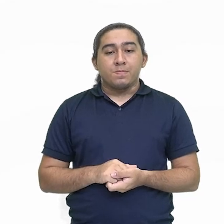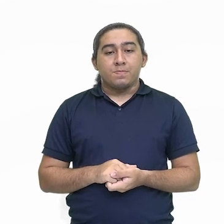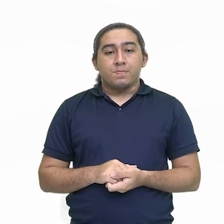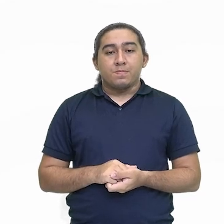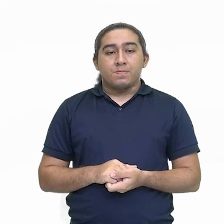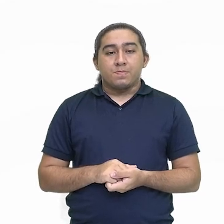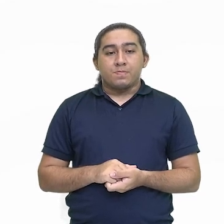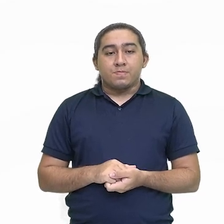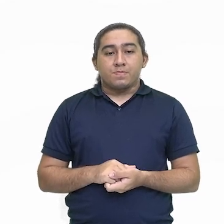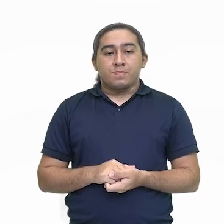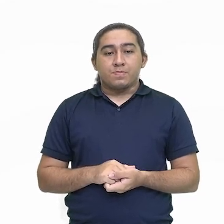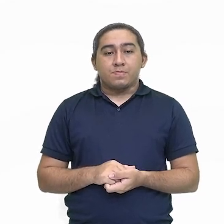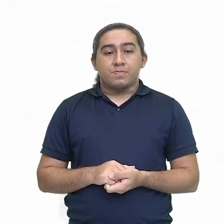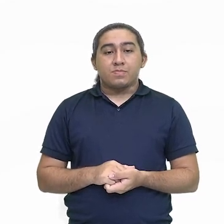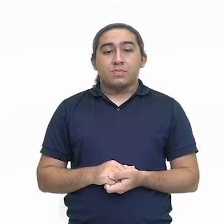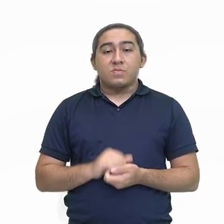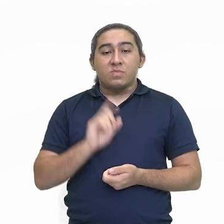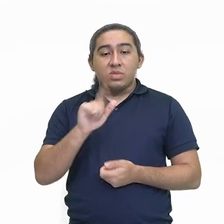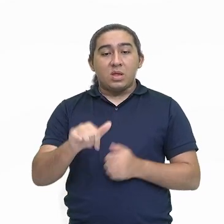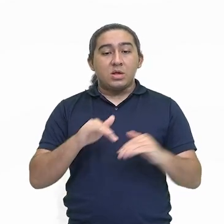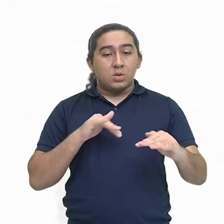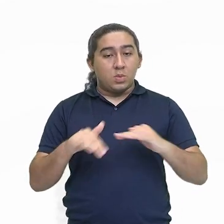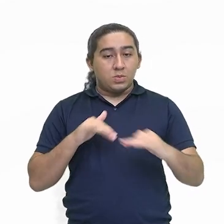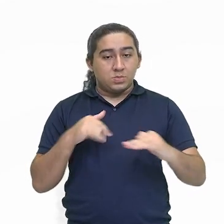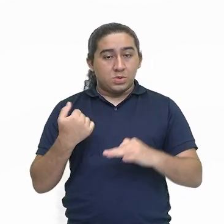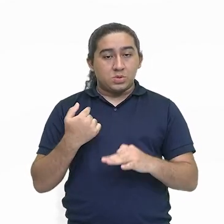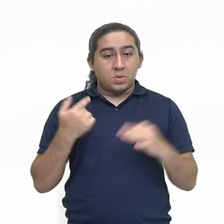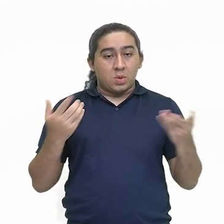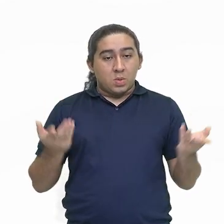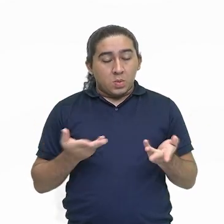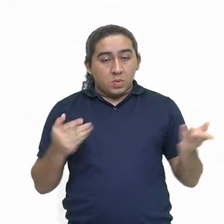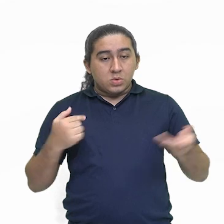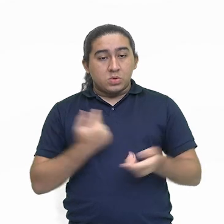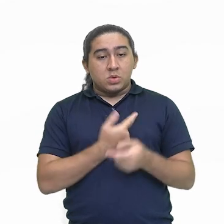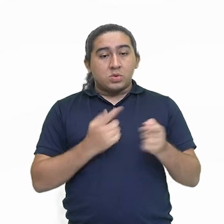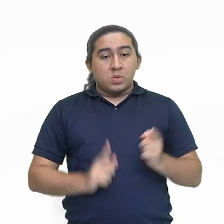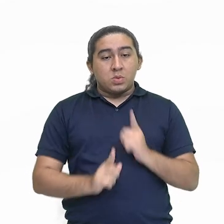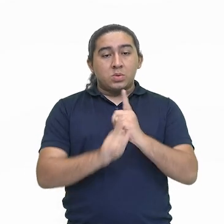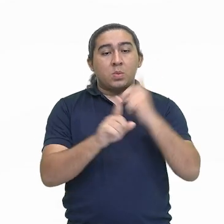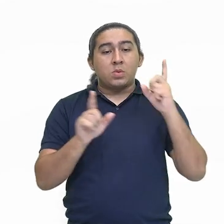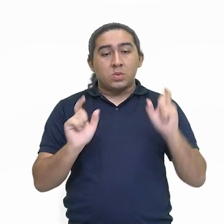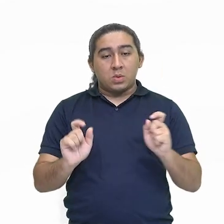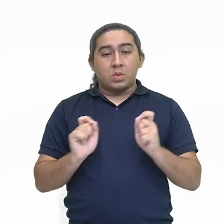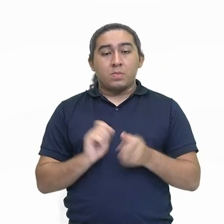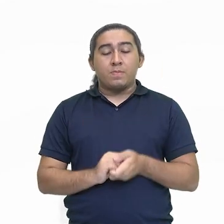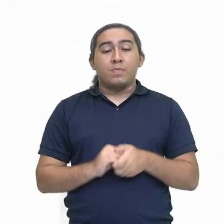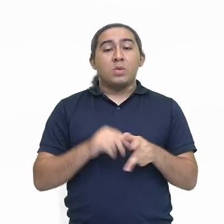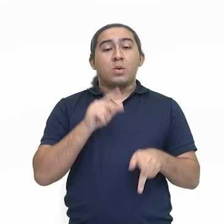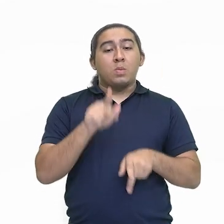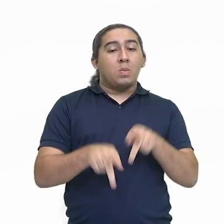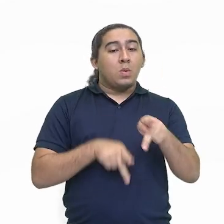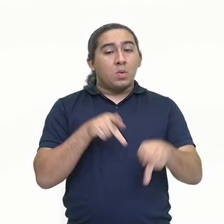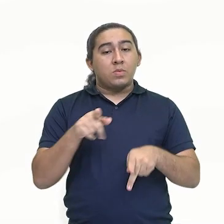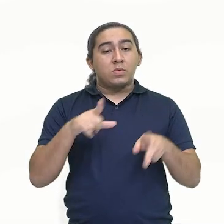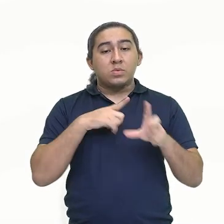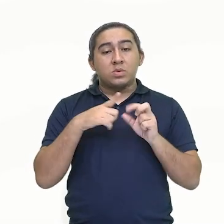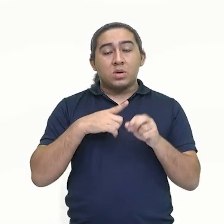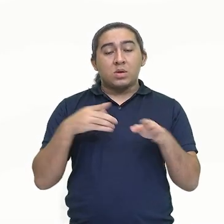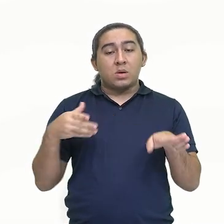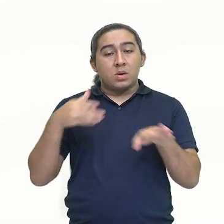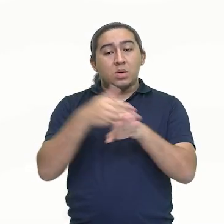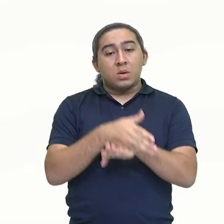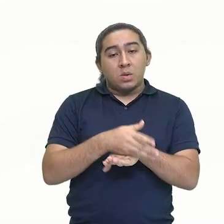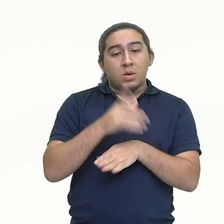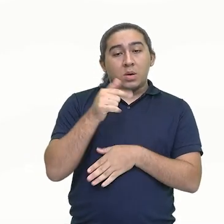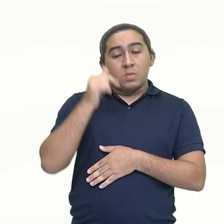fluxos migratórios mais atuais, né, a gente encontra a população se deslocando basicamente